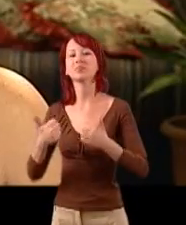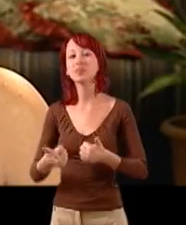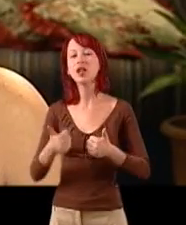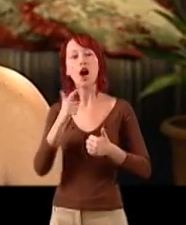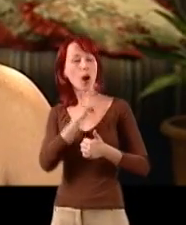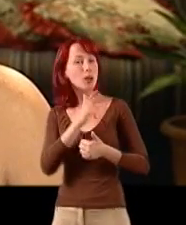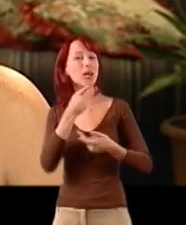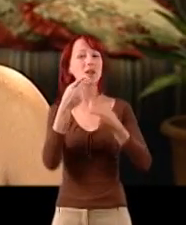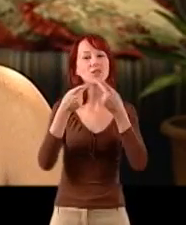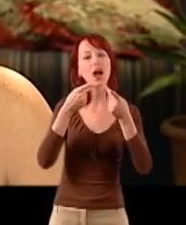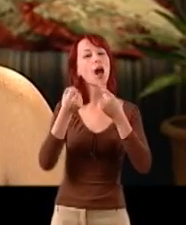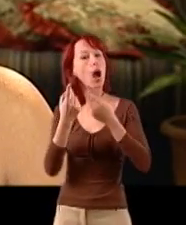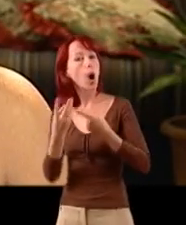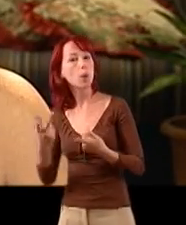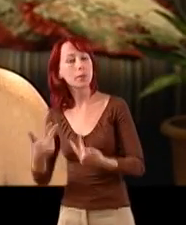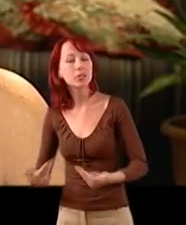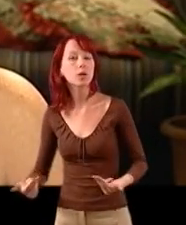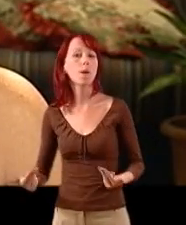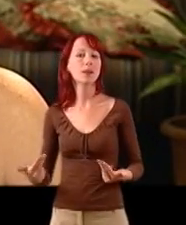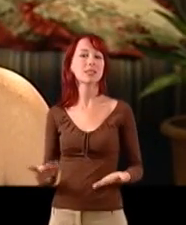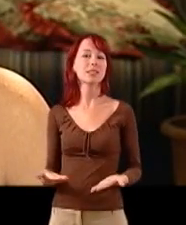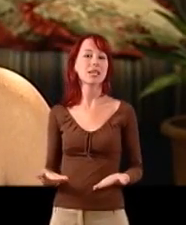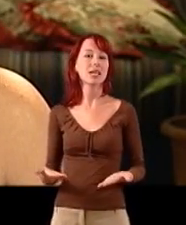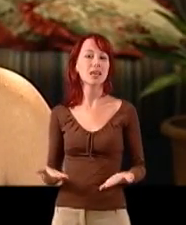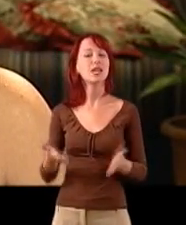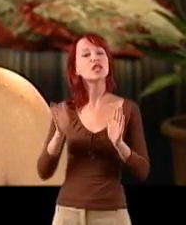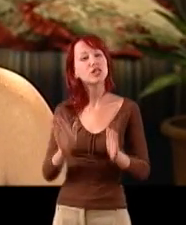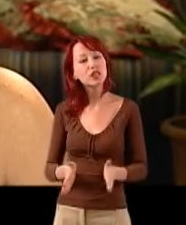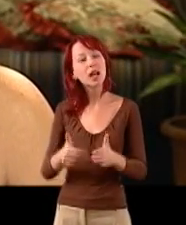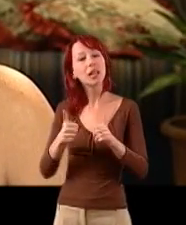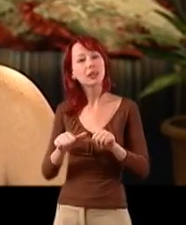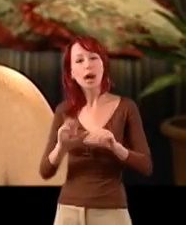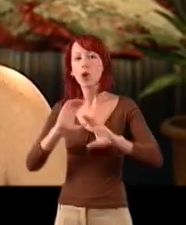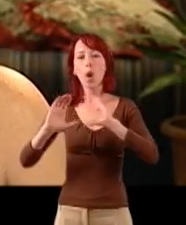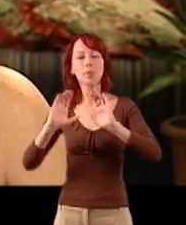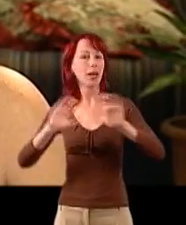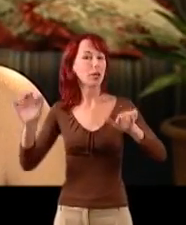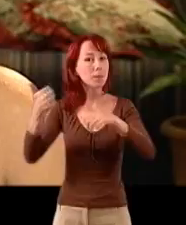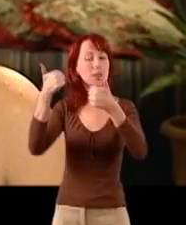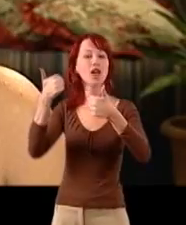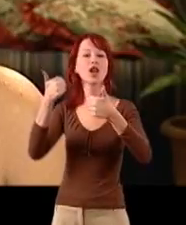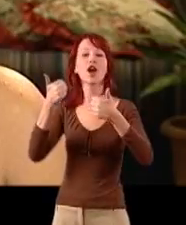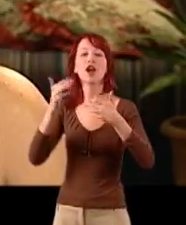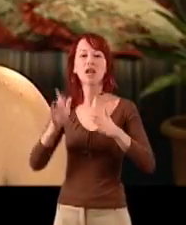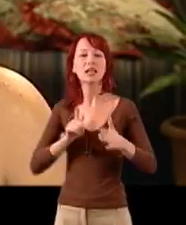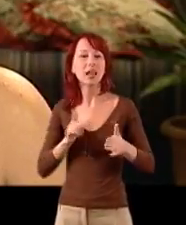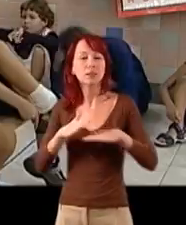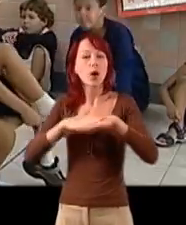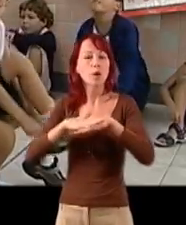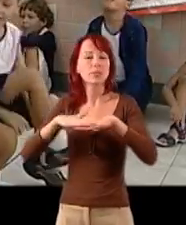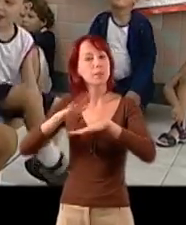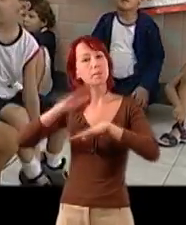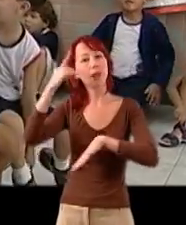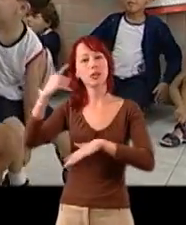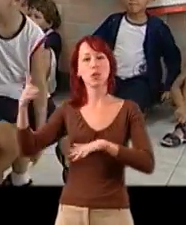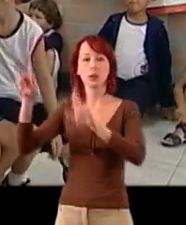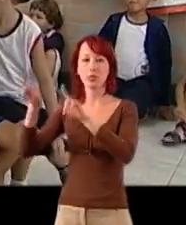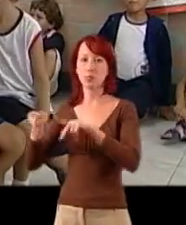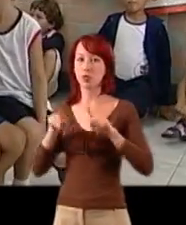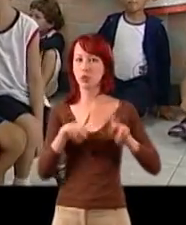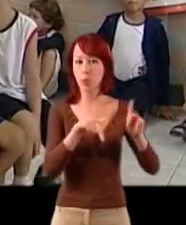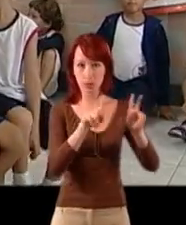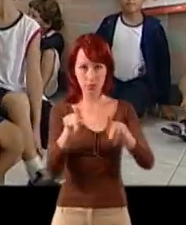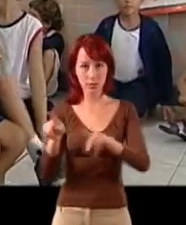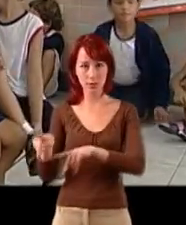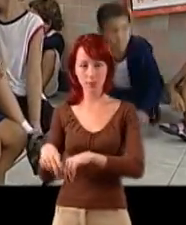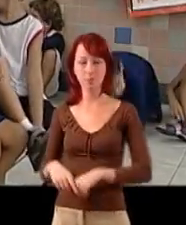soltar. E agora tá se soltando, tá falando algumas coisas também. E tá, assim, se soltando mais, tá conversando